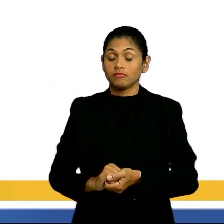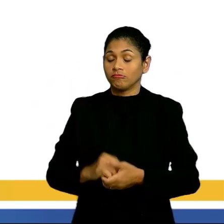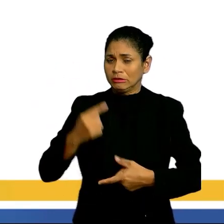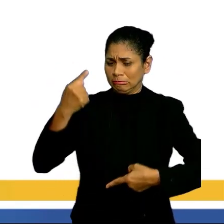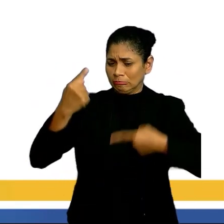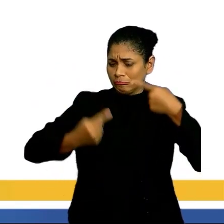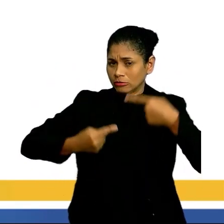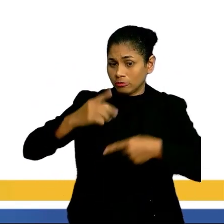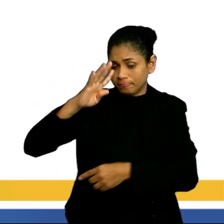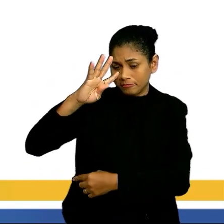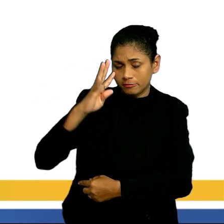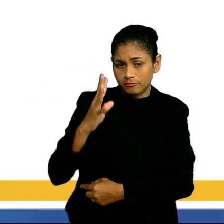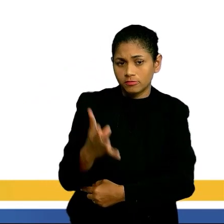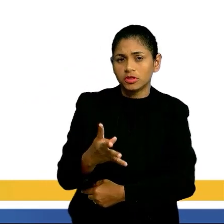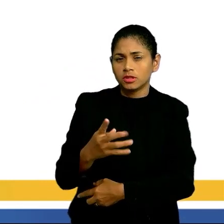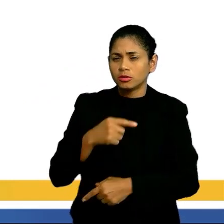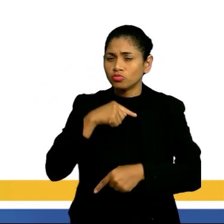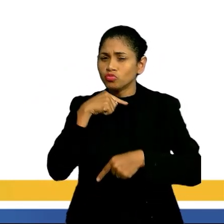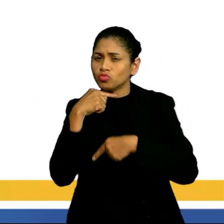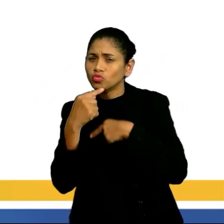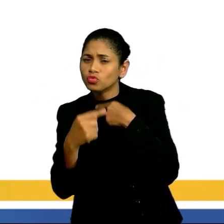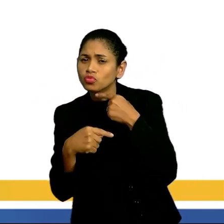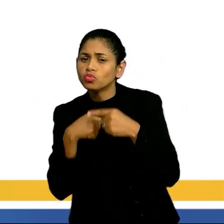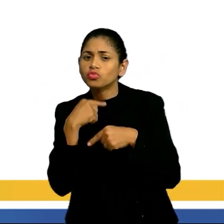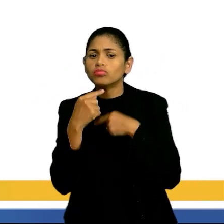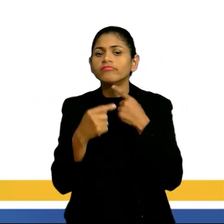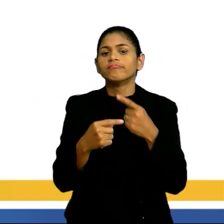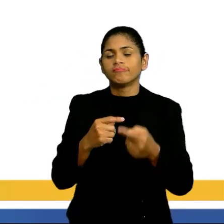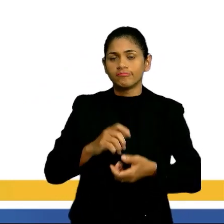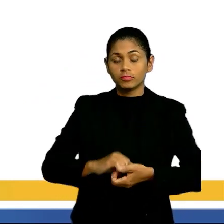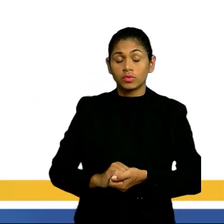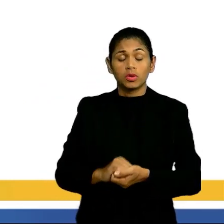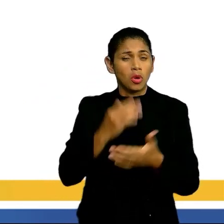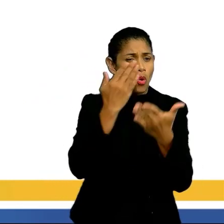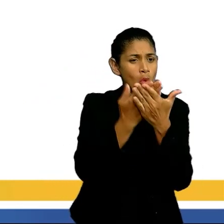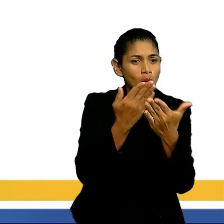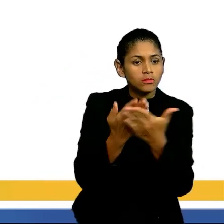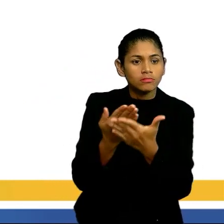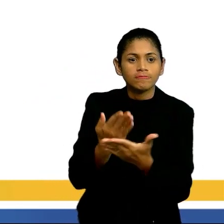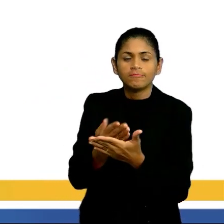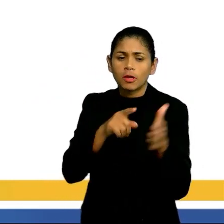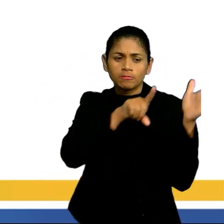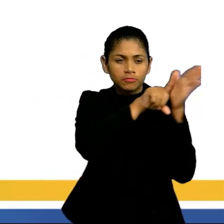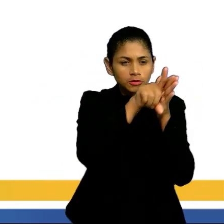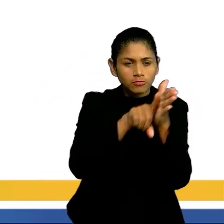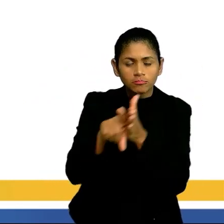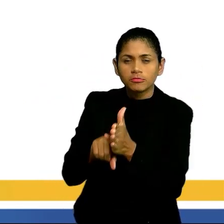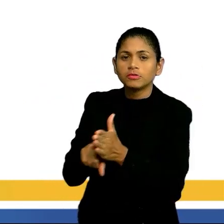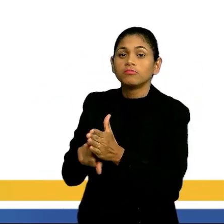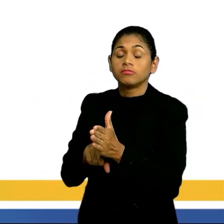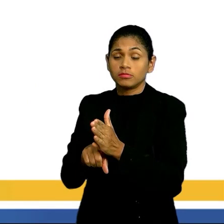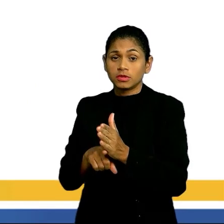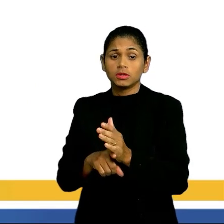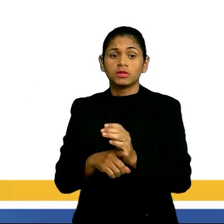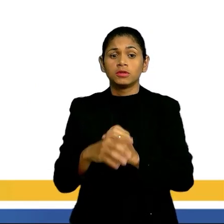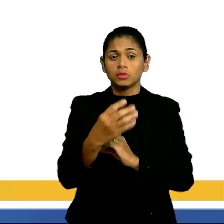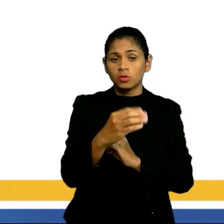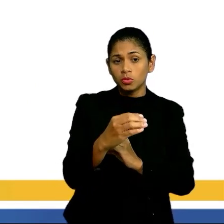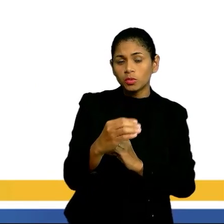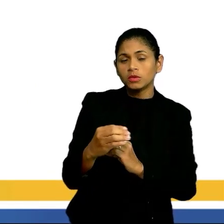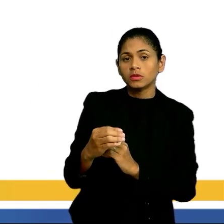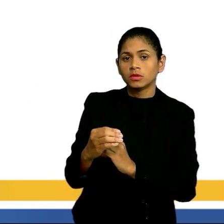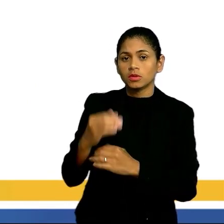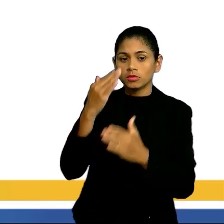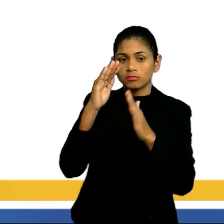já que muitos estudos, financiamentos para as pesquisas e currículos escolares levam a evolução biológica